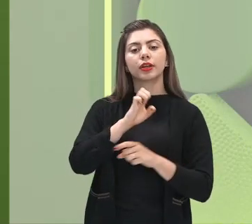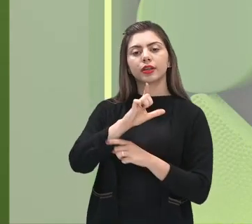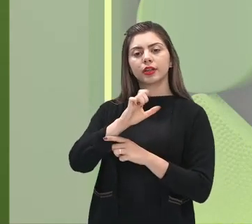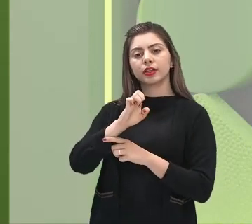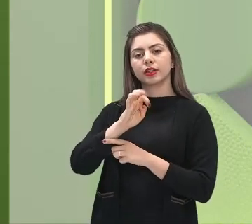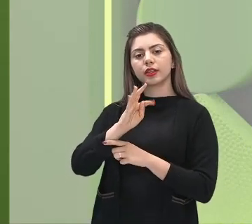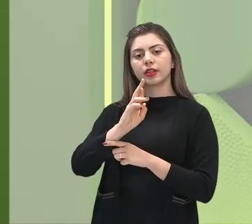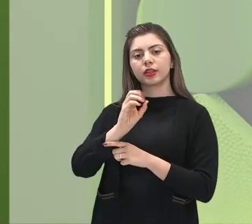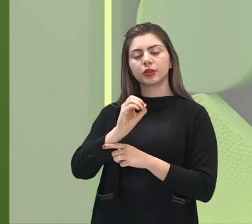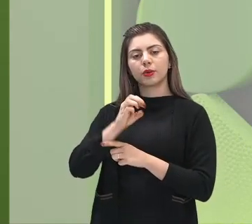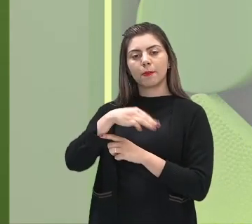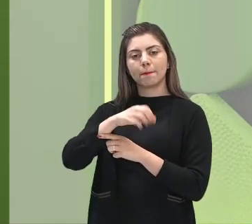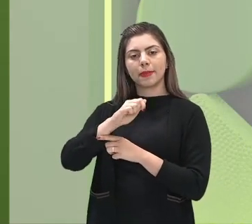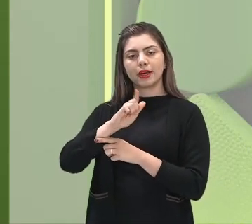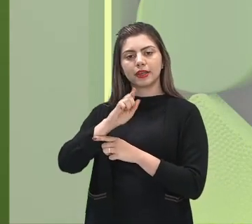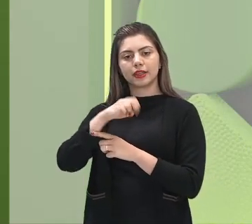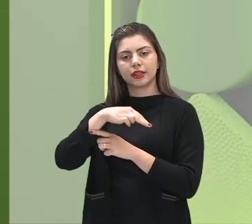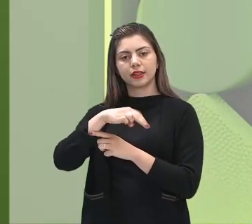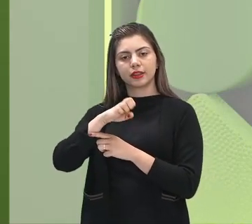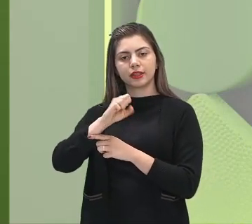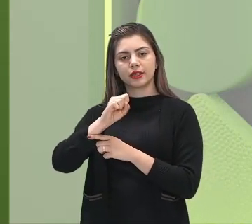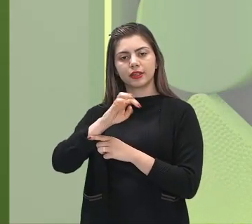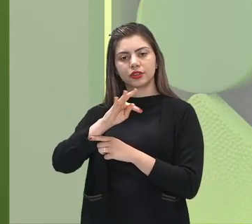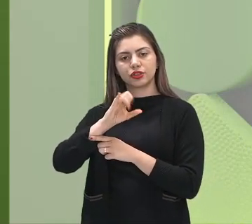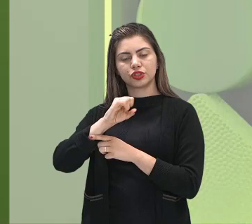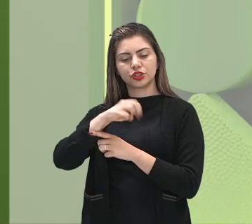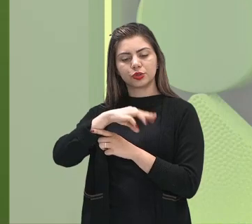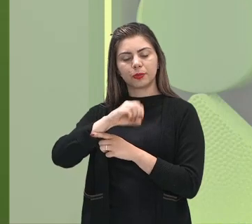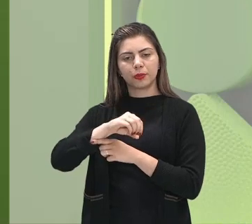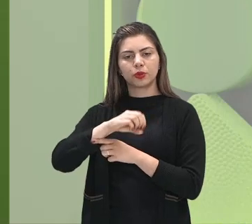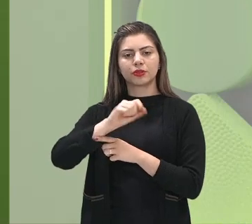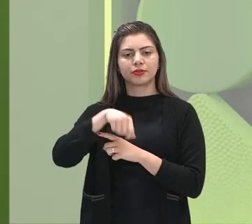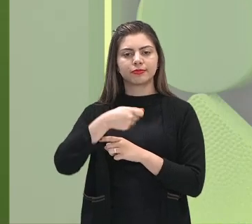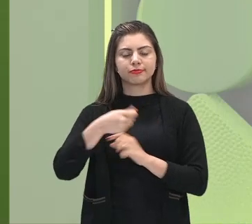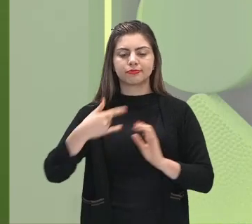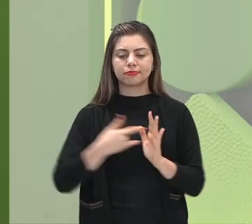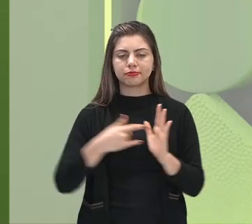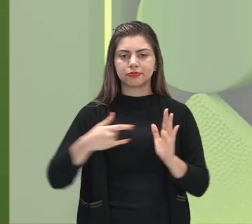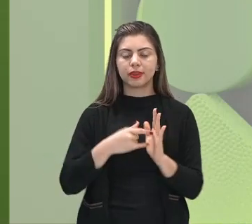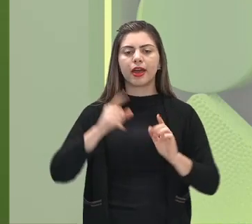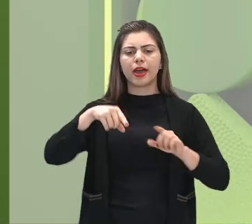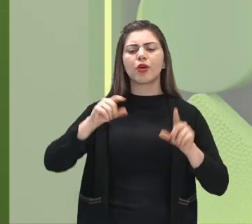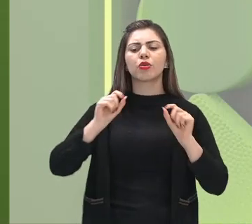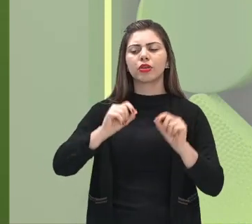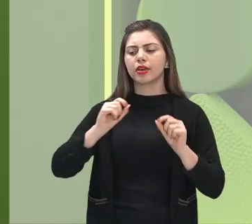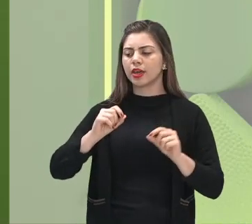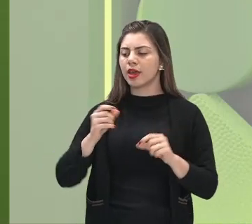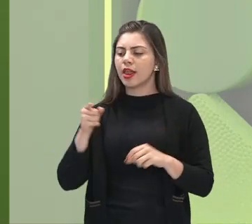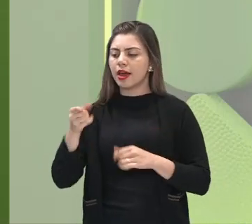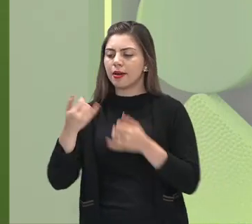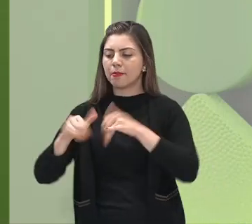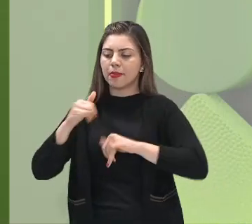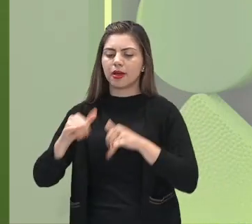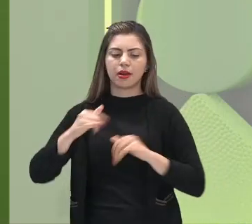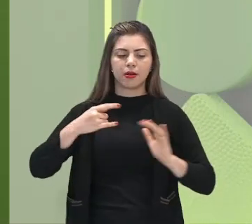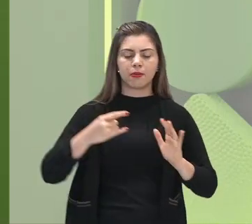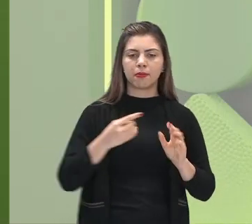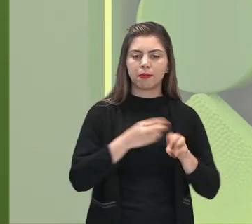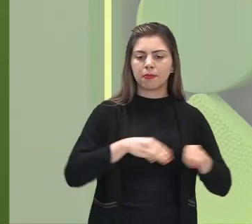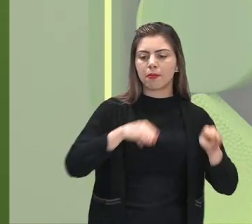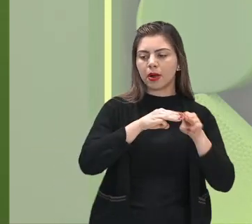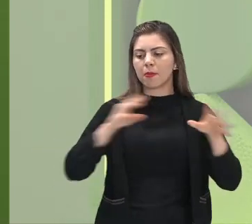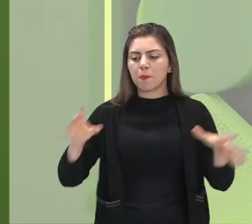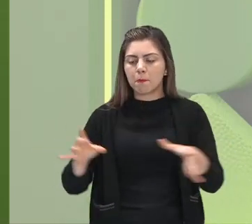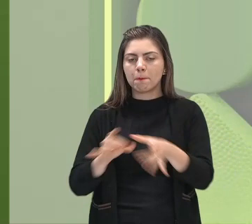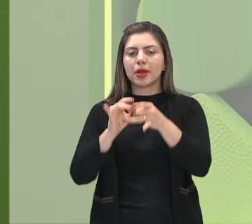eletromagnetismo, que é a junção da eletricidade com o magnetismo. Como a gente já estudou bastante a eletricidade, a gente vai começar a falar